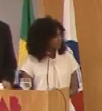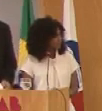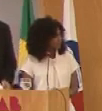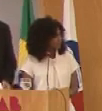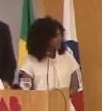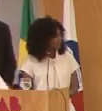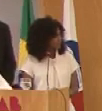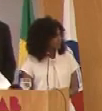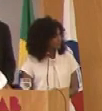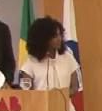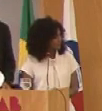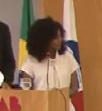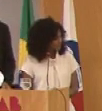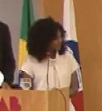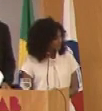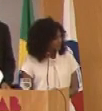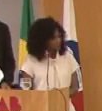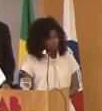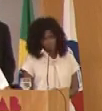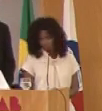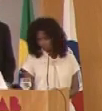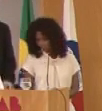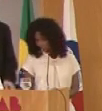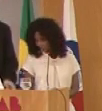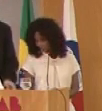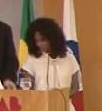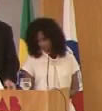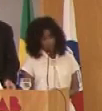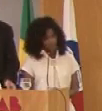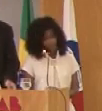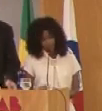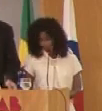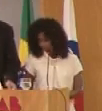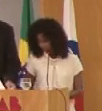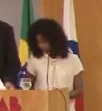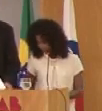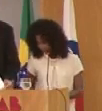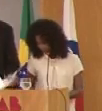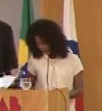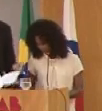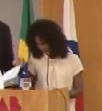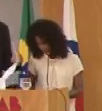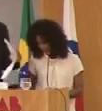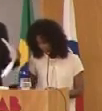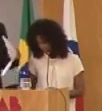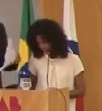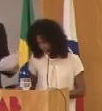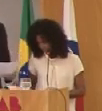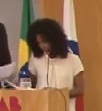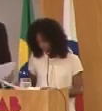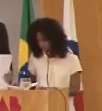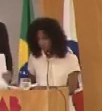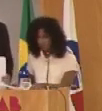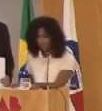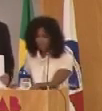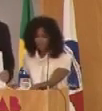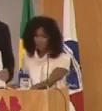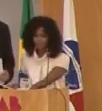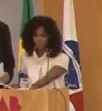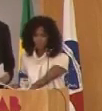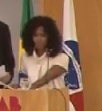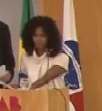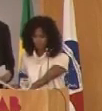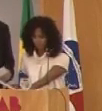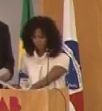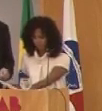Bom dia a todas e todos. Eu cumprimentar o doutor Luiz Viana, em nome de todos os membros aqui da mesa, e agradecer